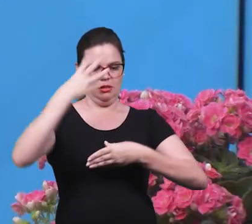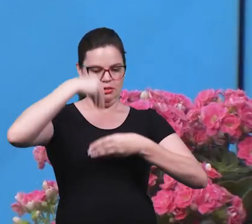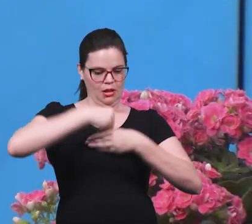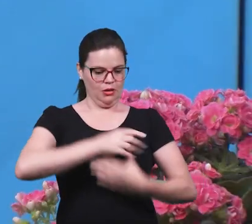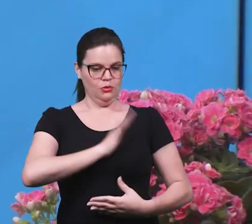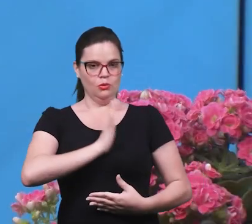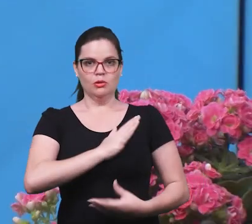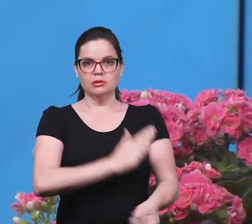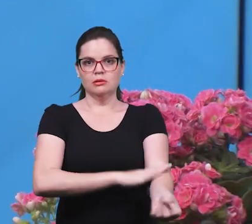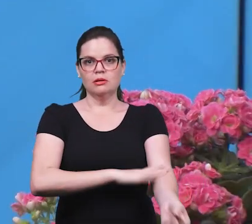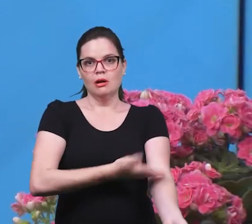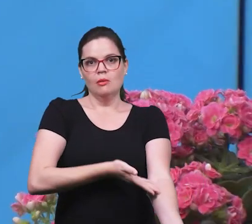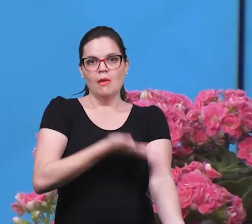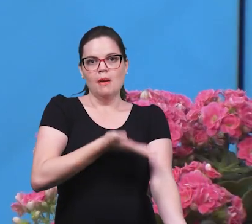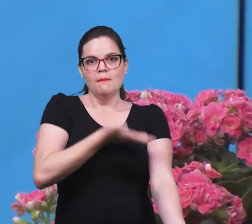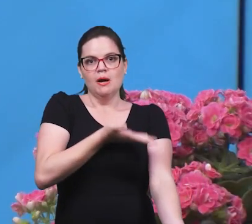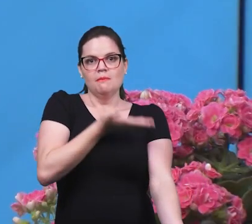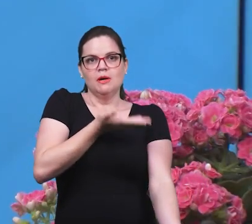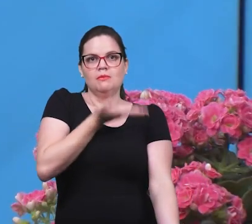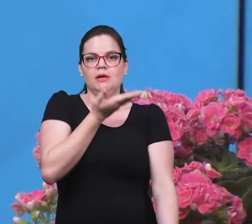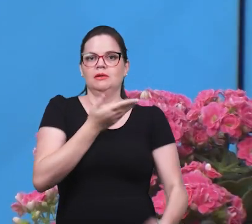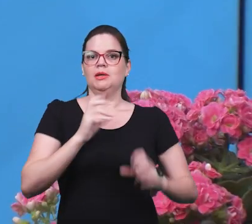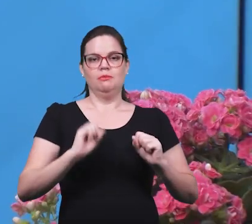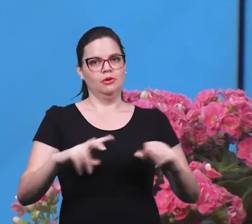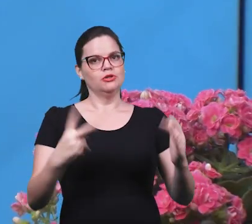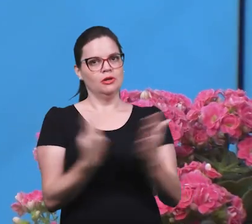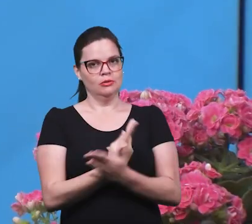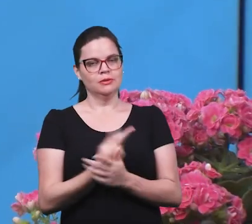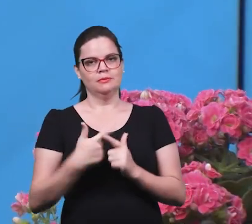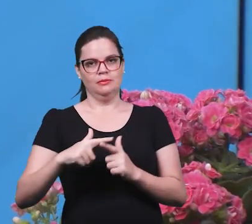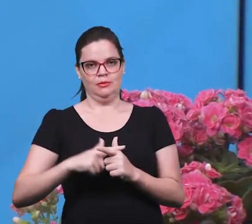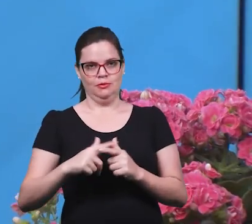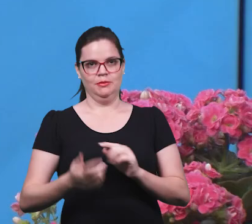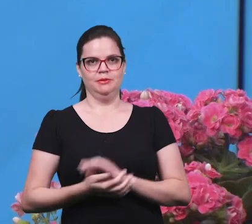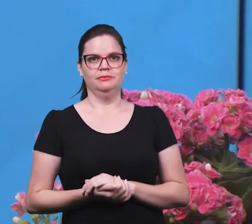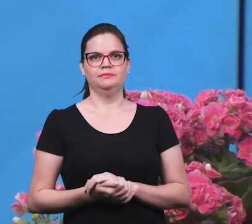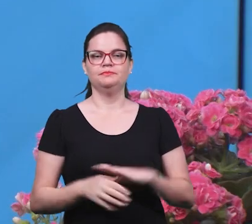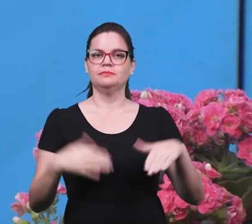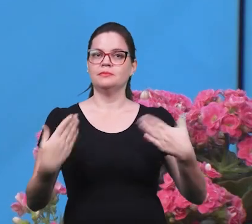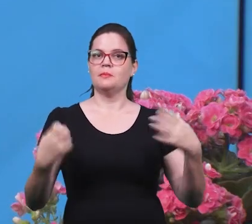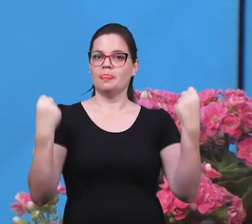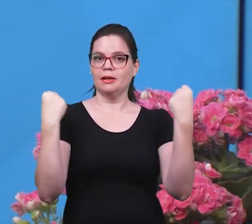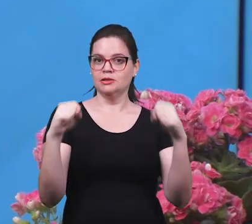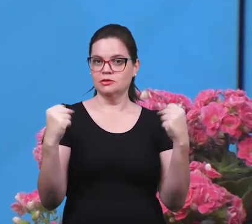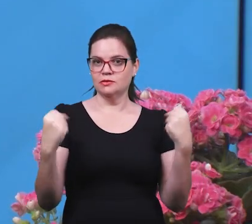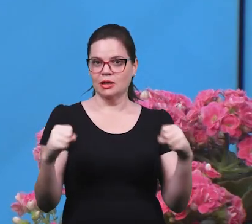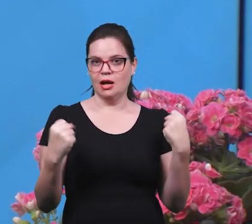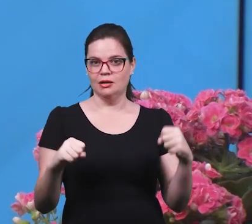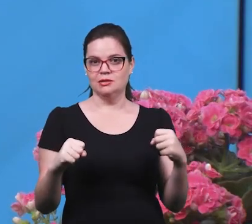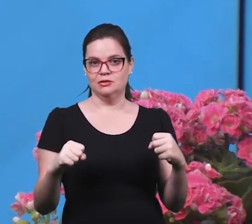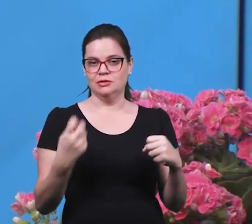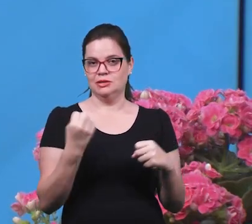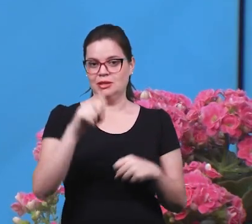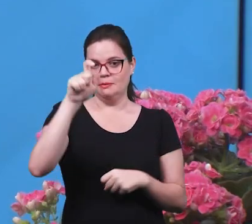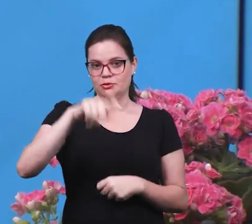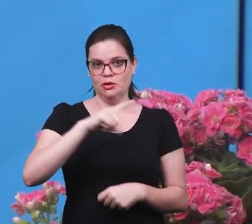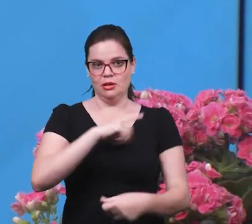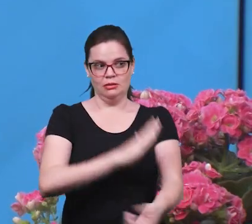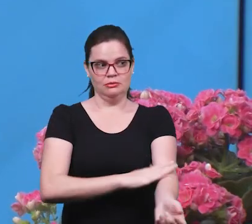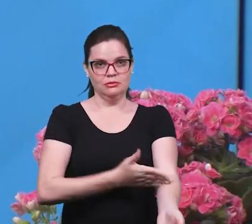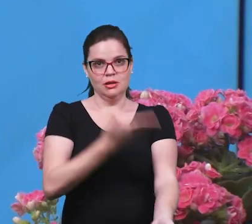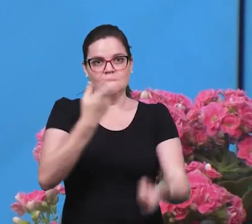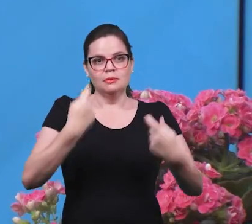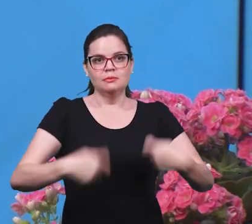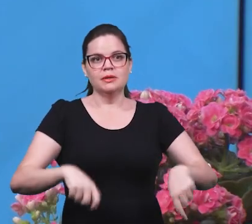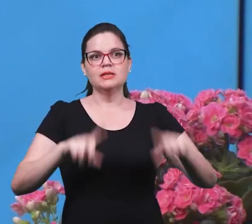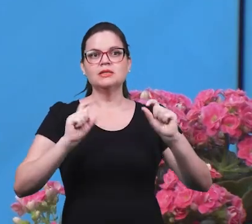mais hipertensa sim, e submetendo ela a risco. Então, para fazer atividade física no paciente hipertenso, precisa de